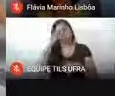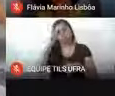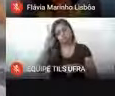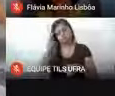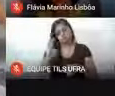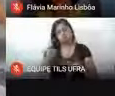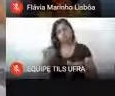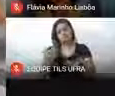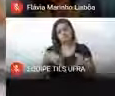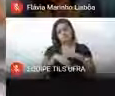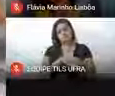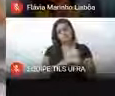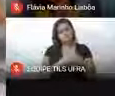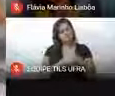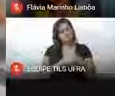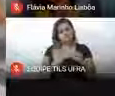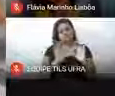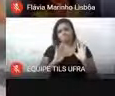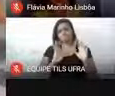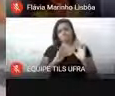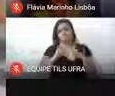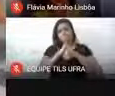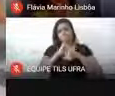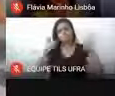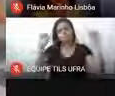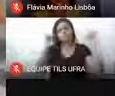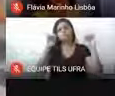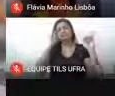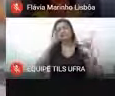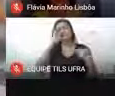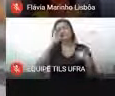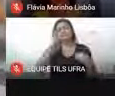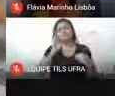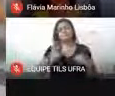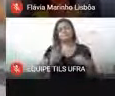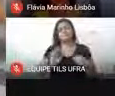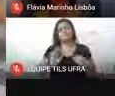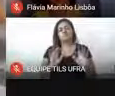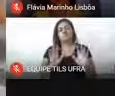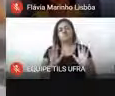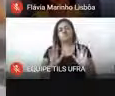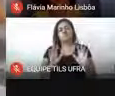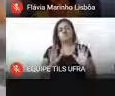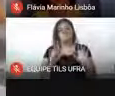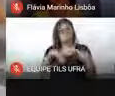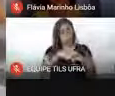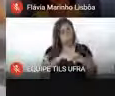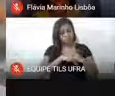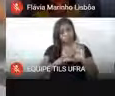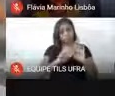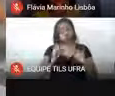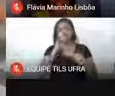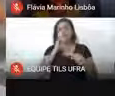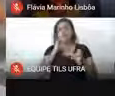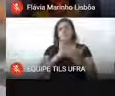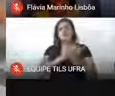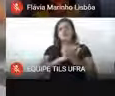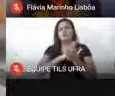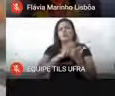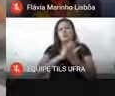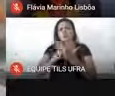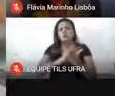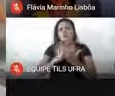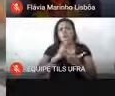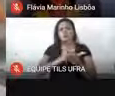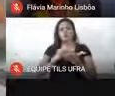engavetada, não deixa ela guardada e esquecida numa gavetinha. Não. Quando você publica, quando você mostra a sua